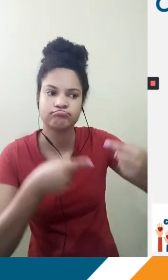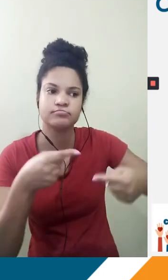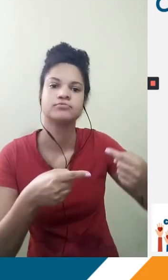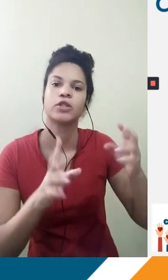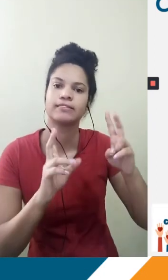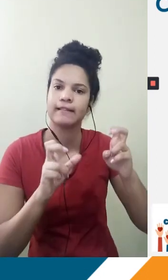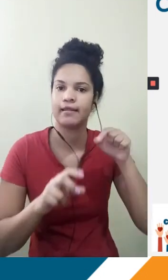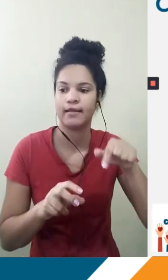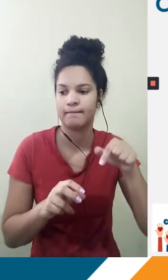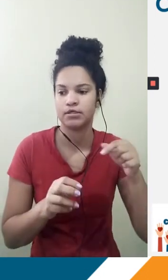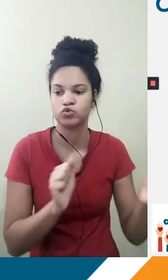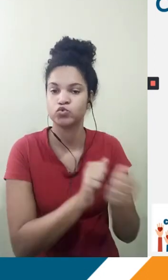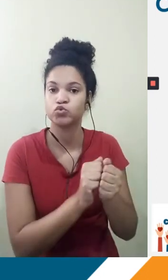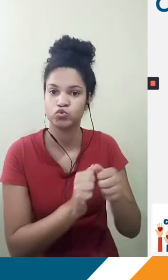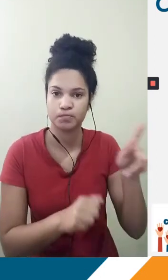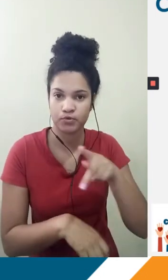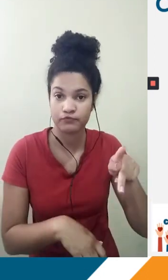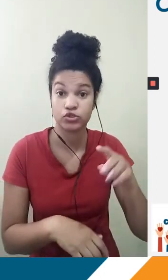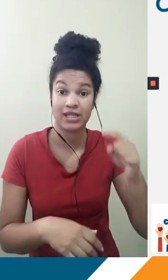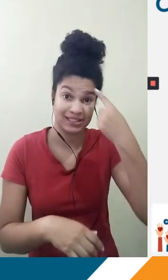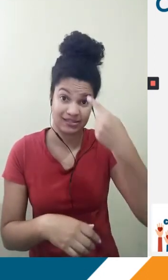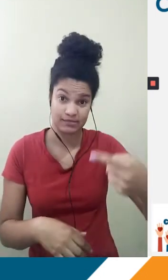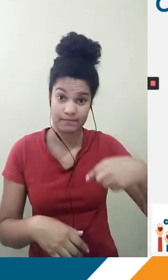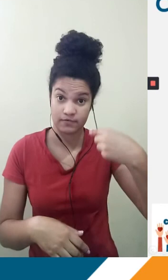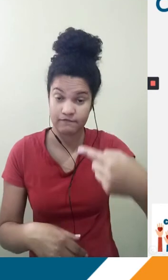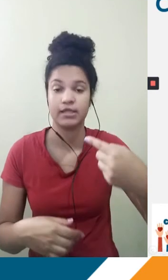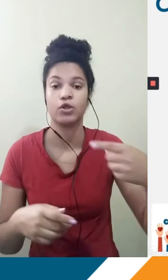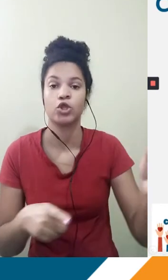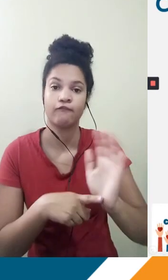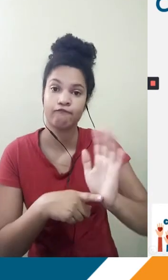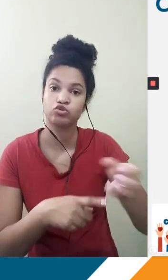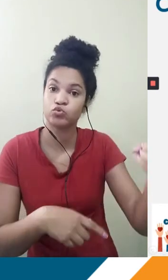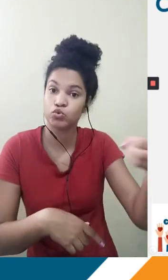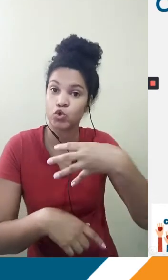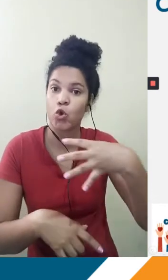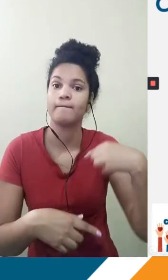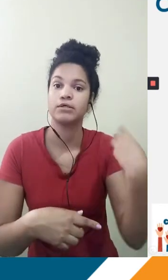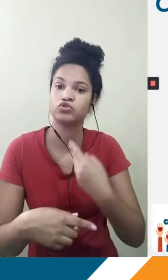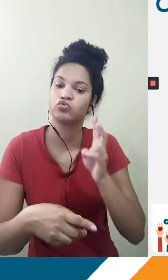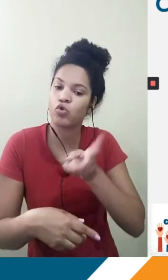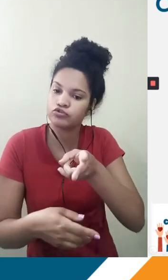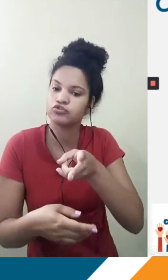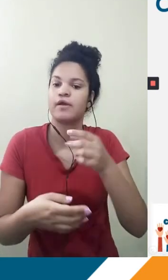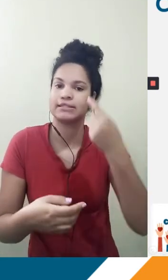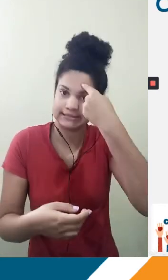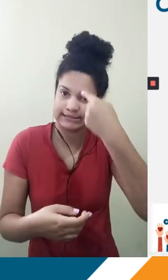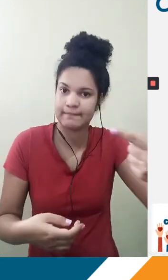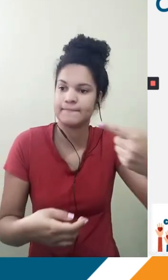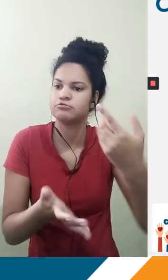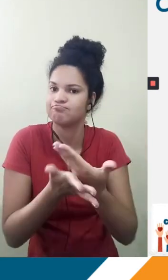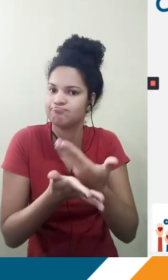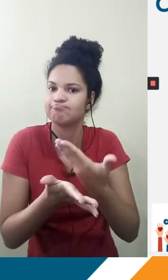um outro vídeo será liberado para que a gente continue as nossas semanas de estudo e preparando vocês da melhor